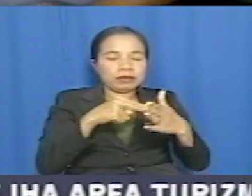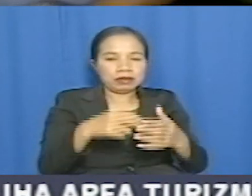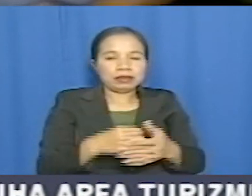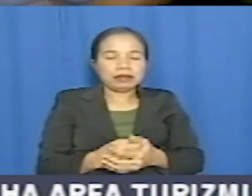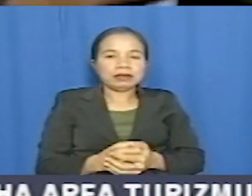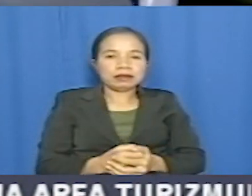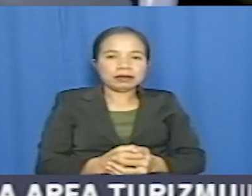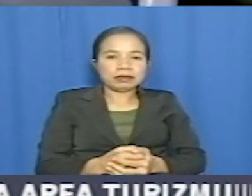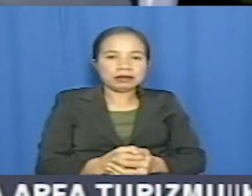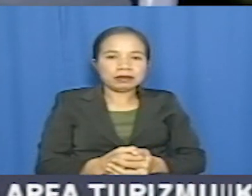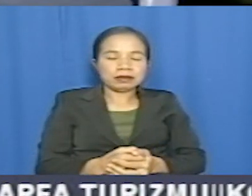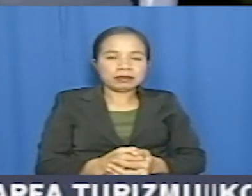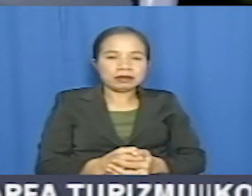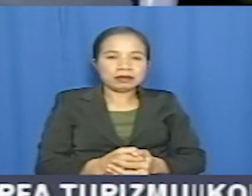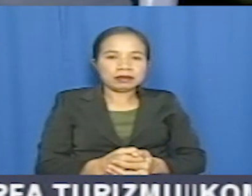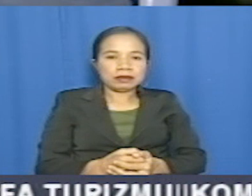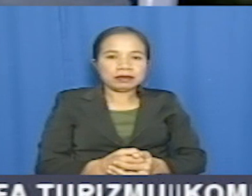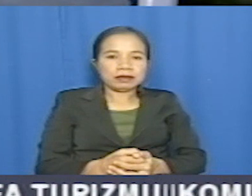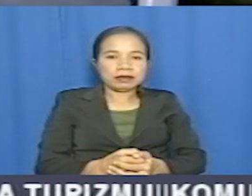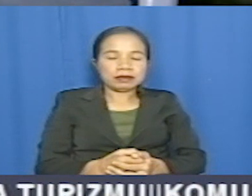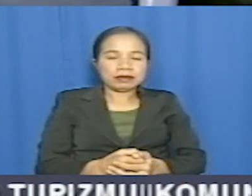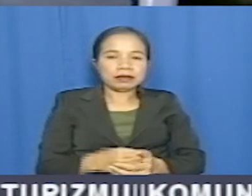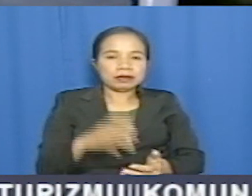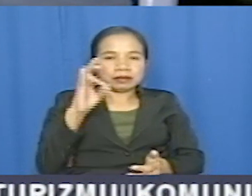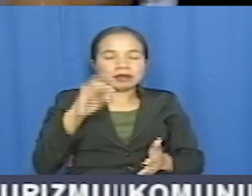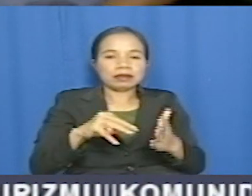acompanha a Vila Vale, segmento 7 minutos para a